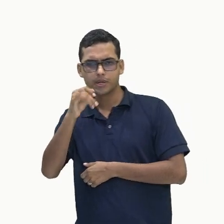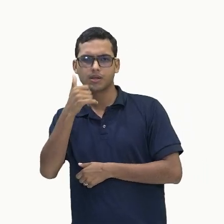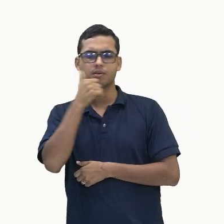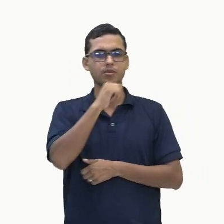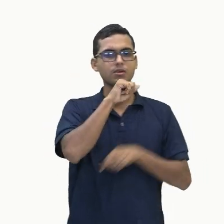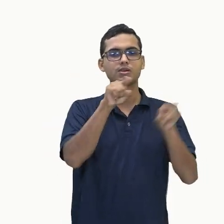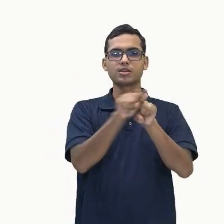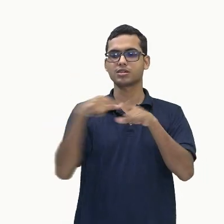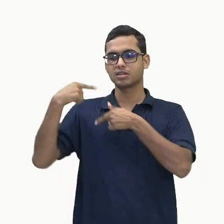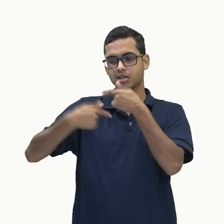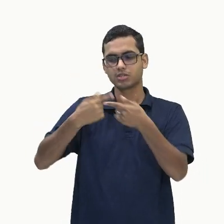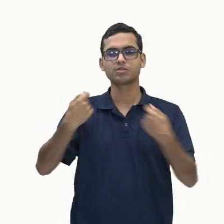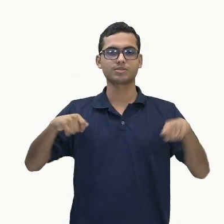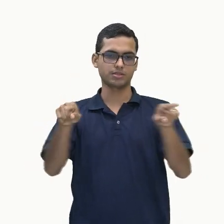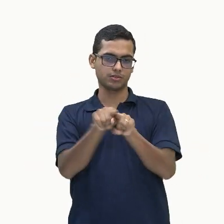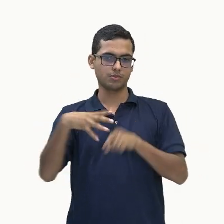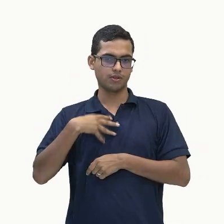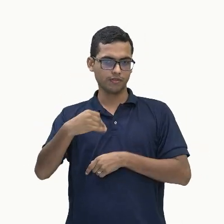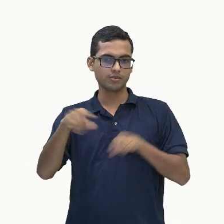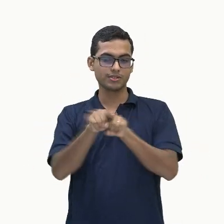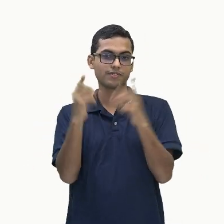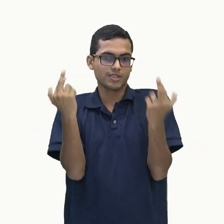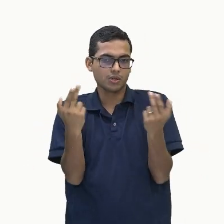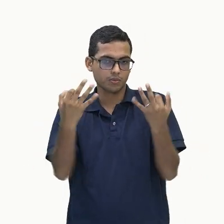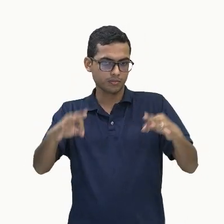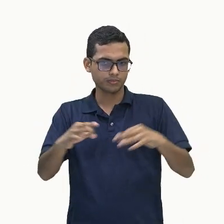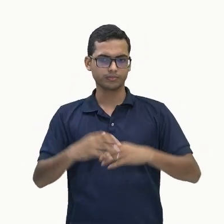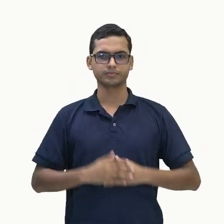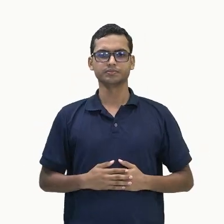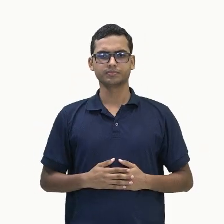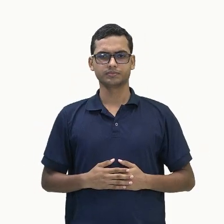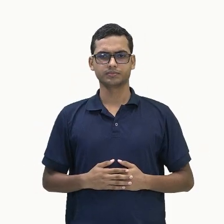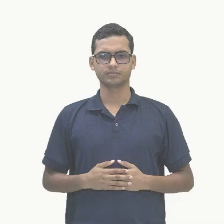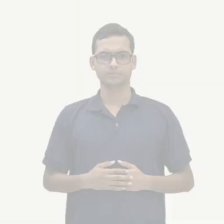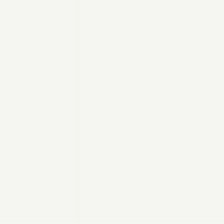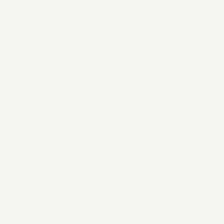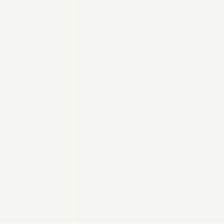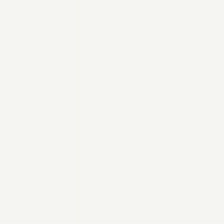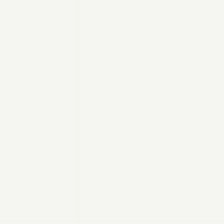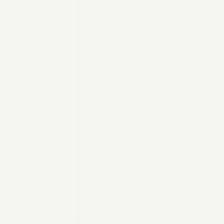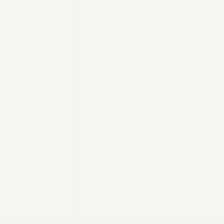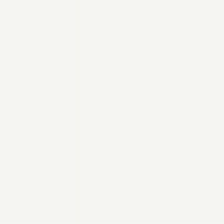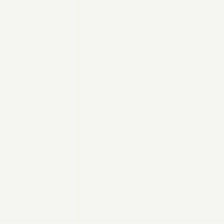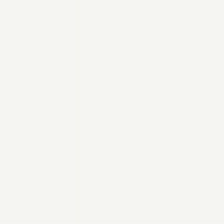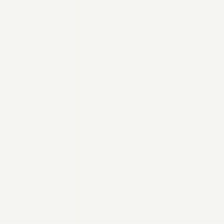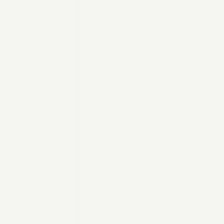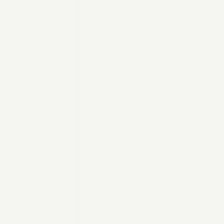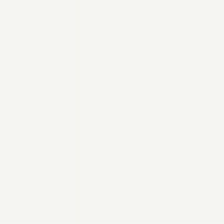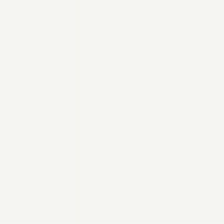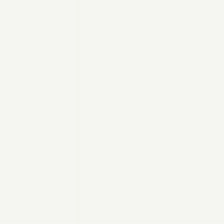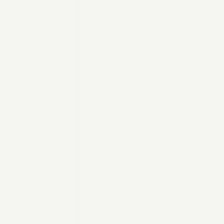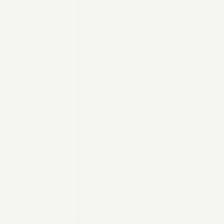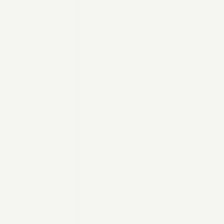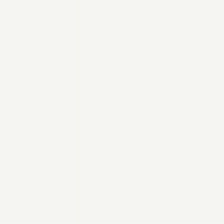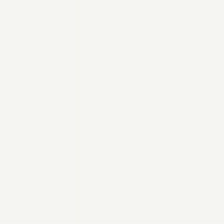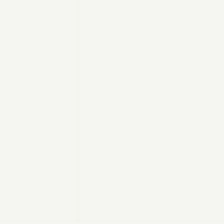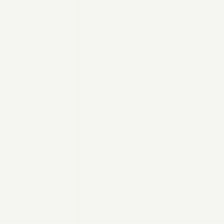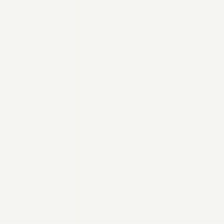ser, porque só transmitiriam o alelo recessivo. Não sobraria nenhuma chance de nascer filhos não